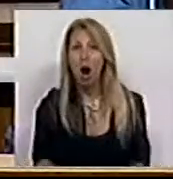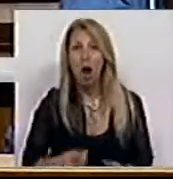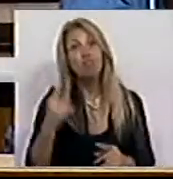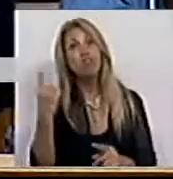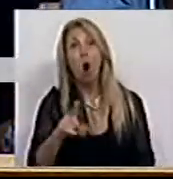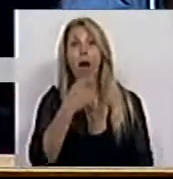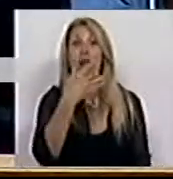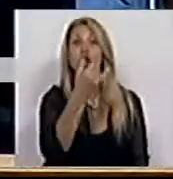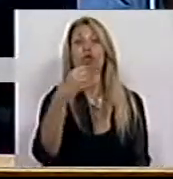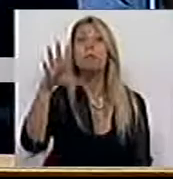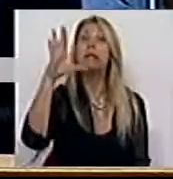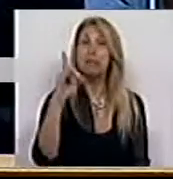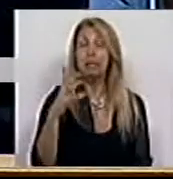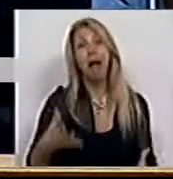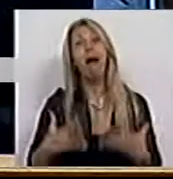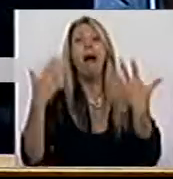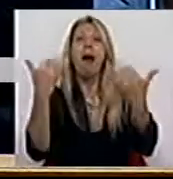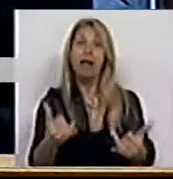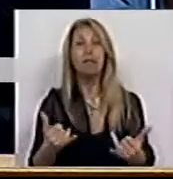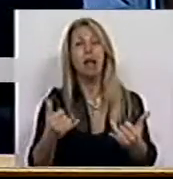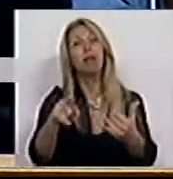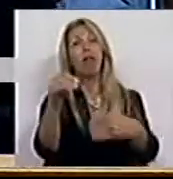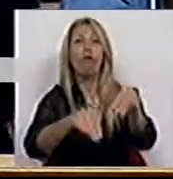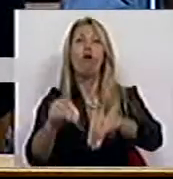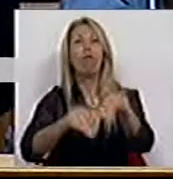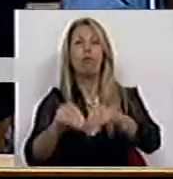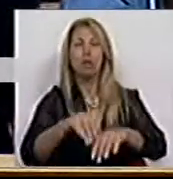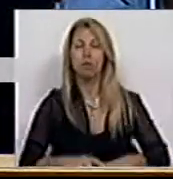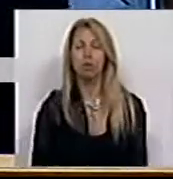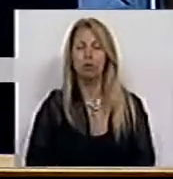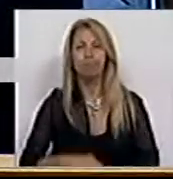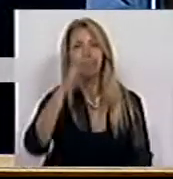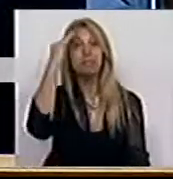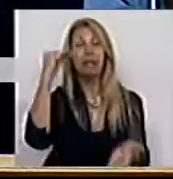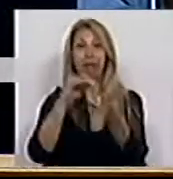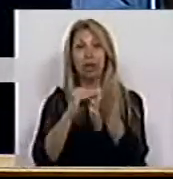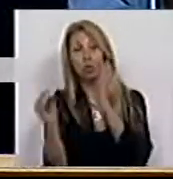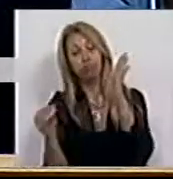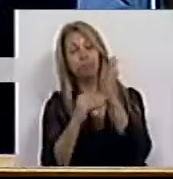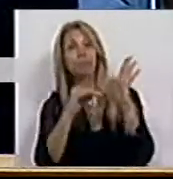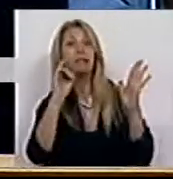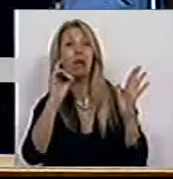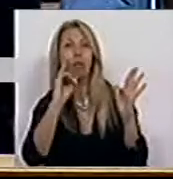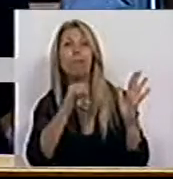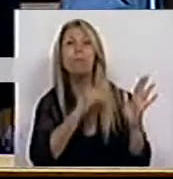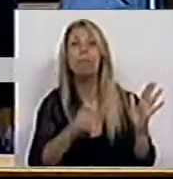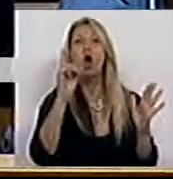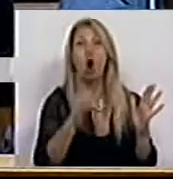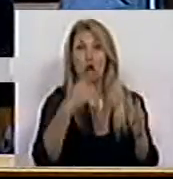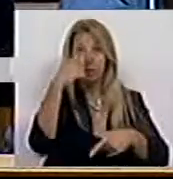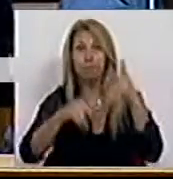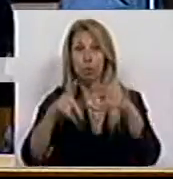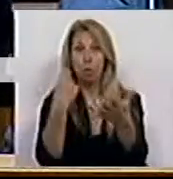ou seja, depois da coligação ir a votos. Inventou uma cláusula de salvaguarda que permite aos